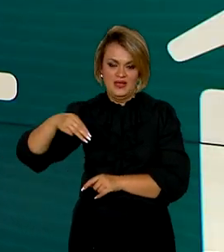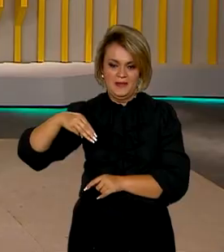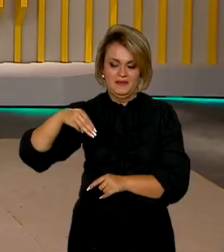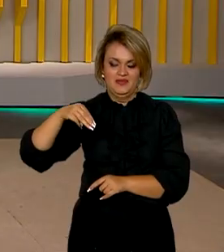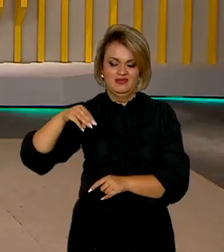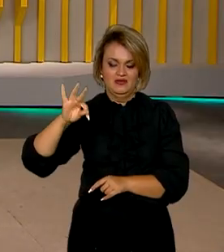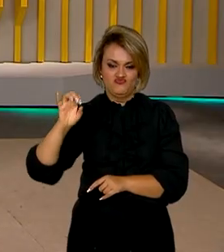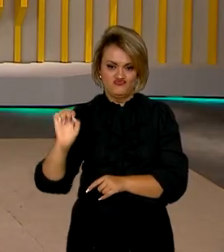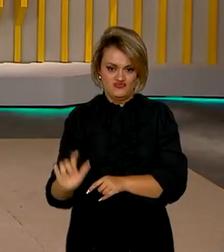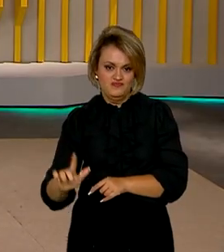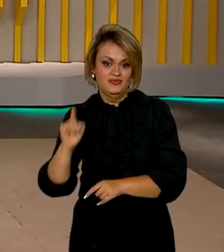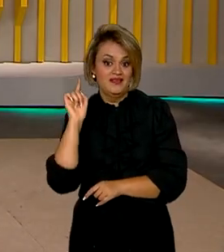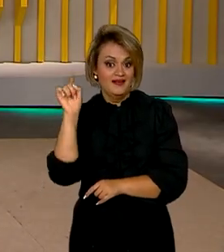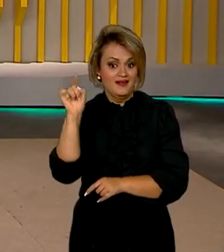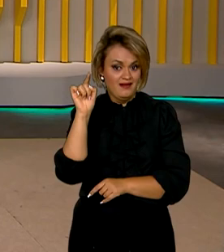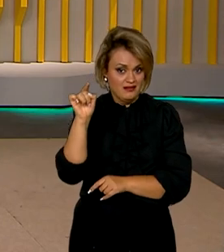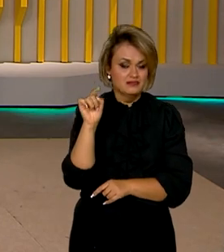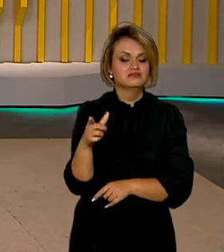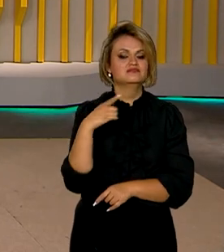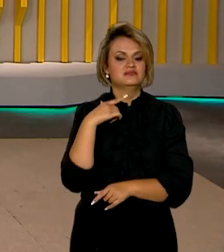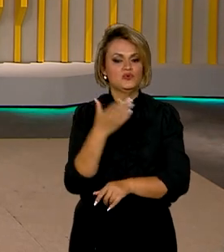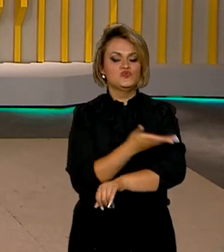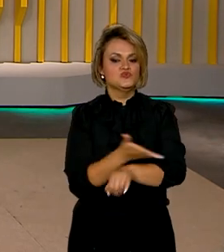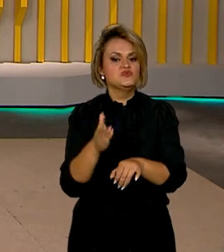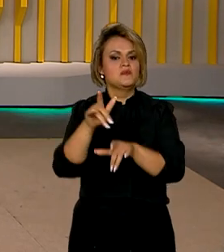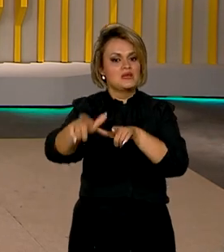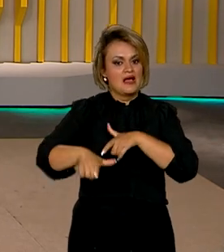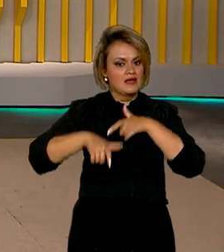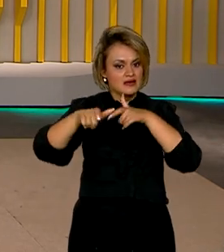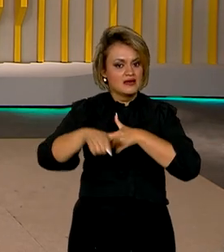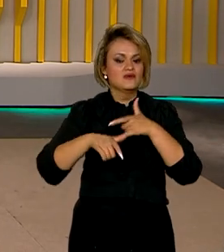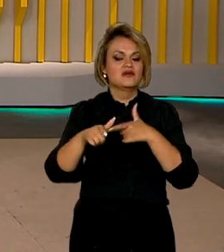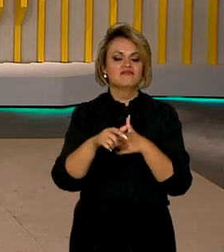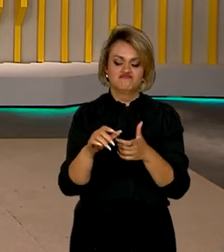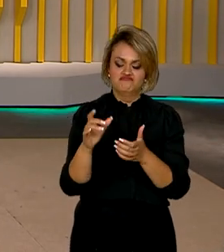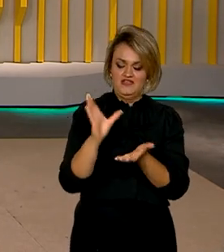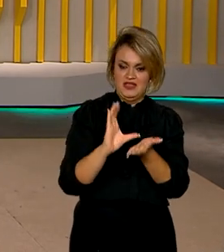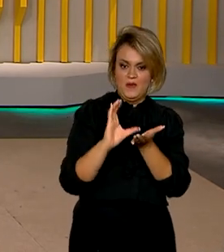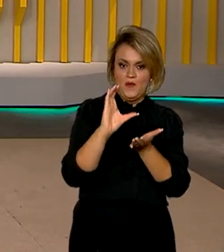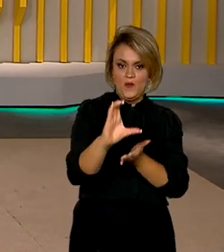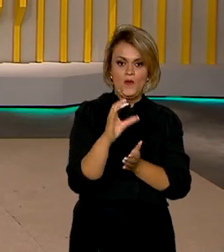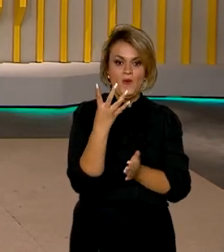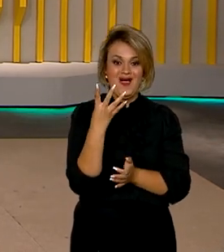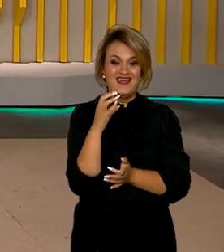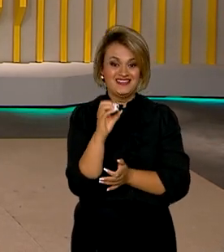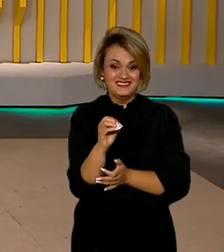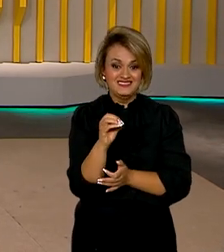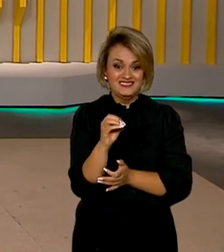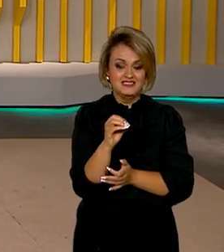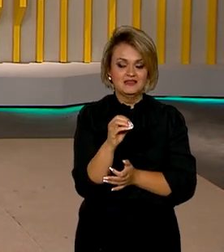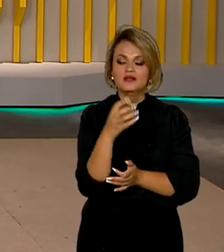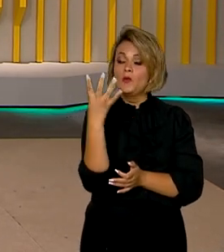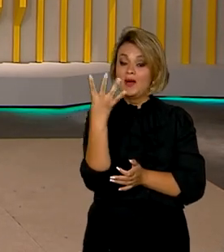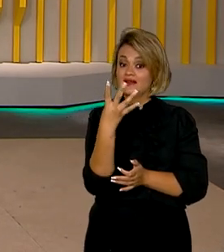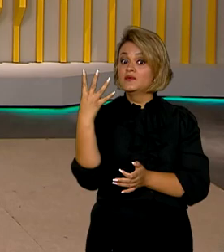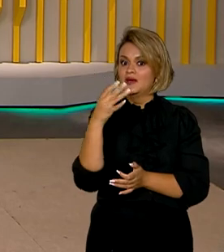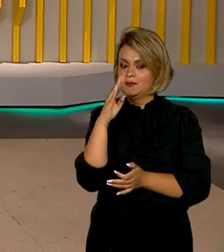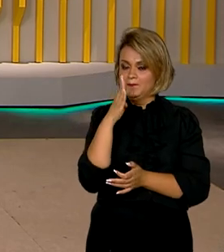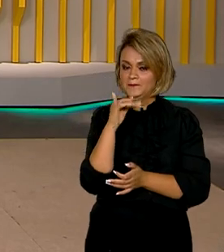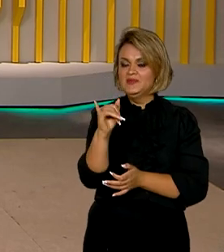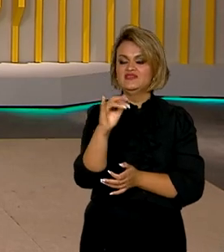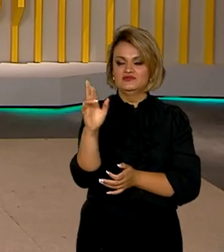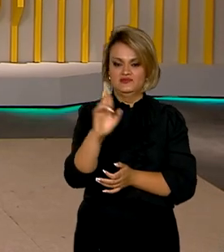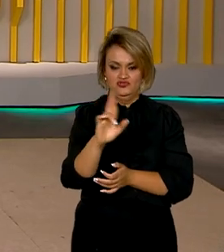Sul. O estado, que também tem tradição agrícola, vai receber 44 bilhões de reais em investimentos para obras